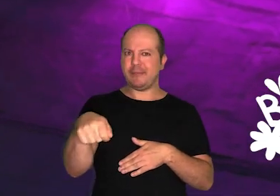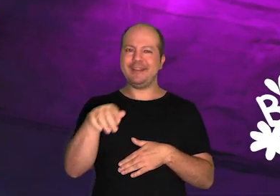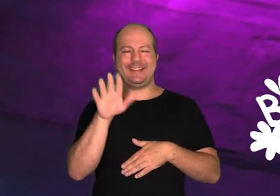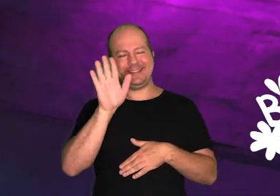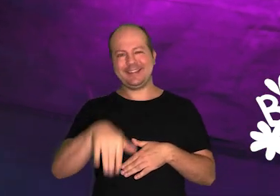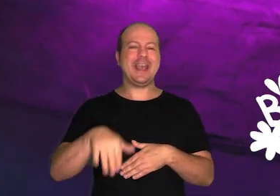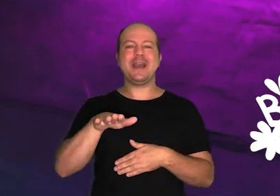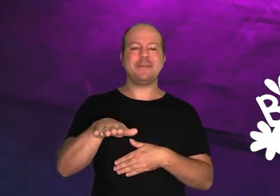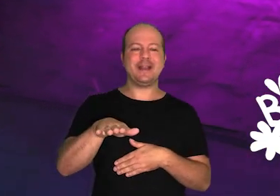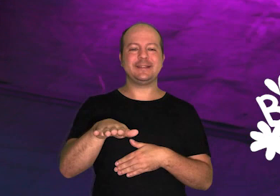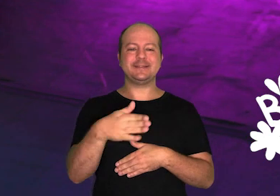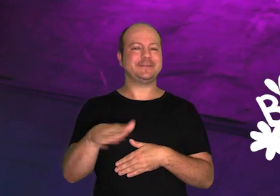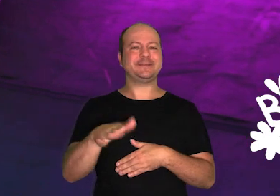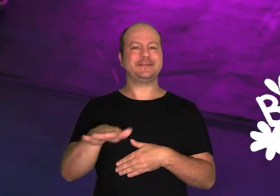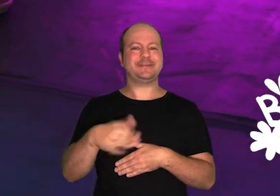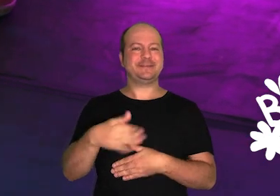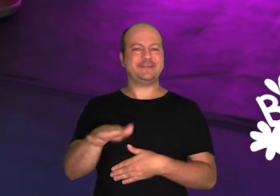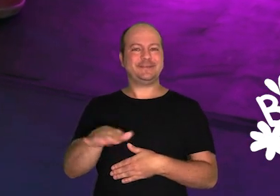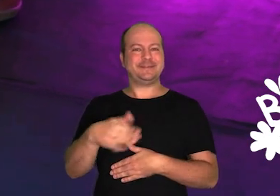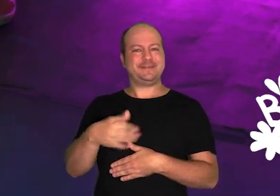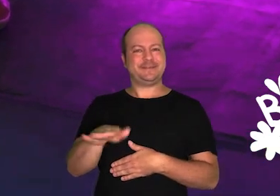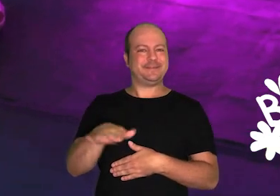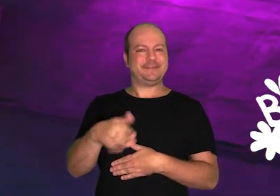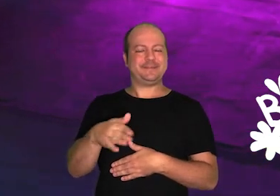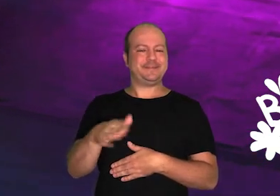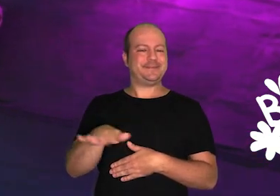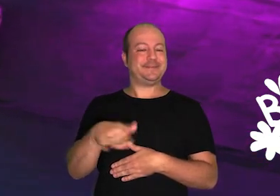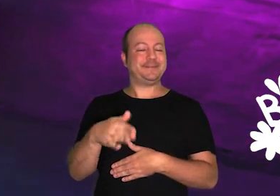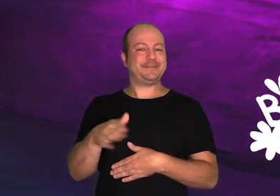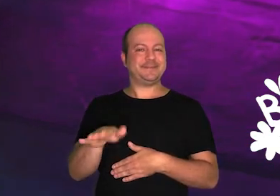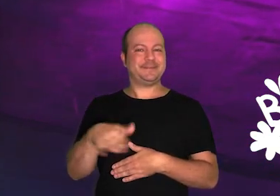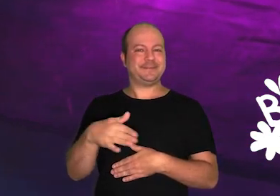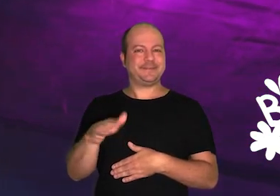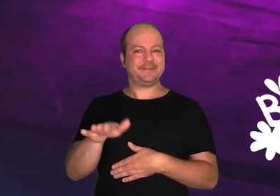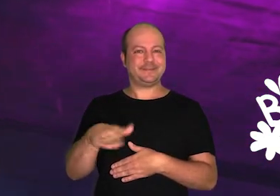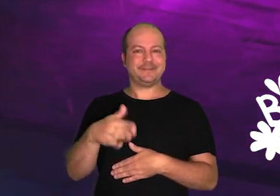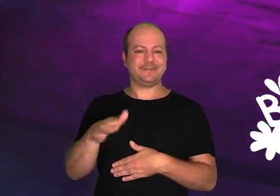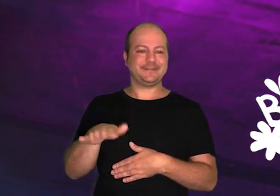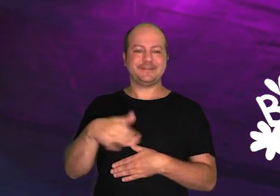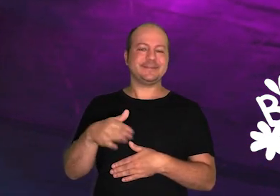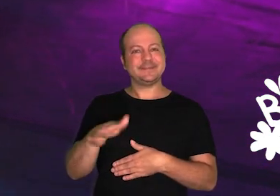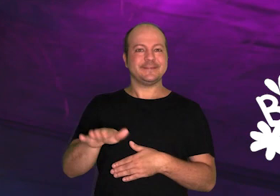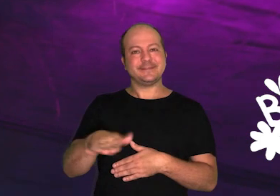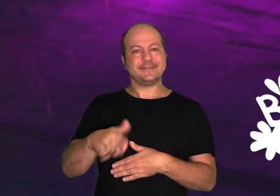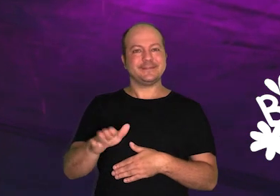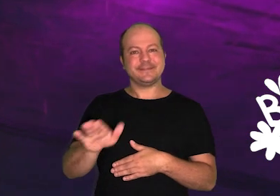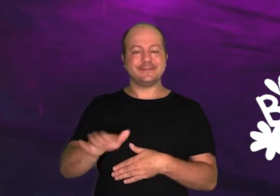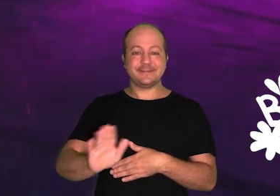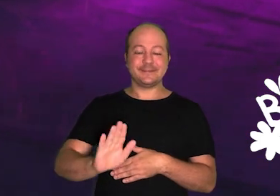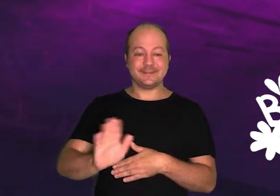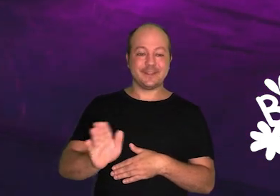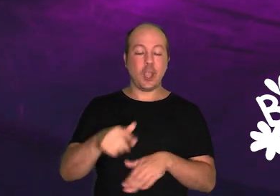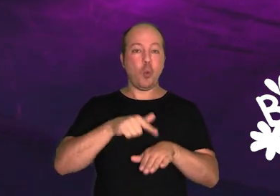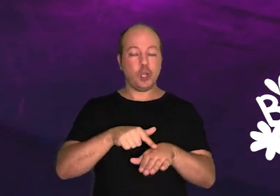para frente e balança. Balança. Balança. Balança. Balança. Balança,